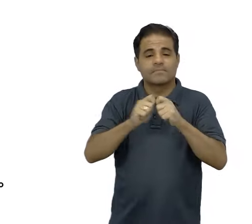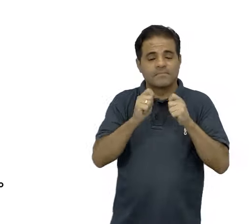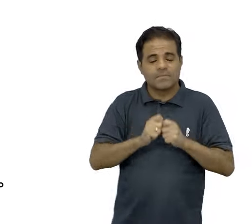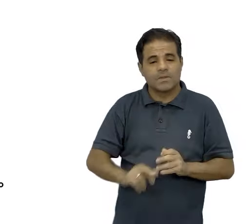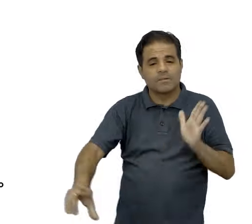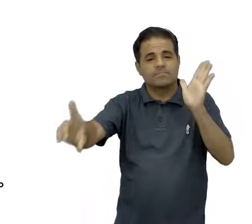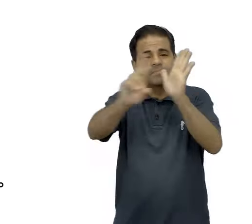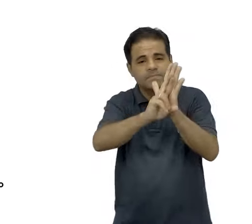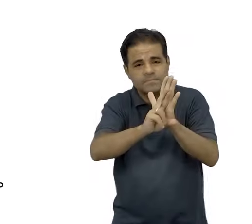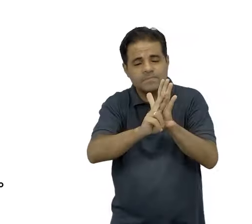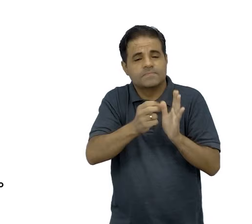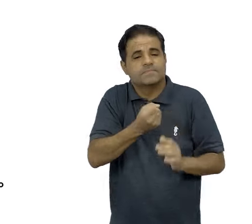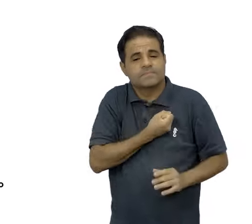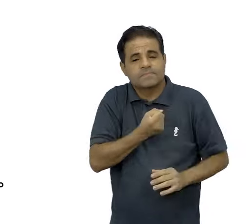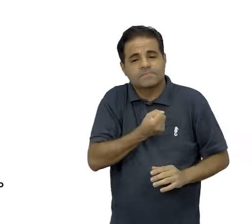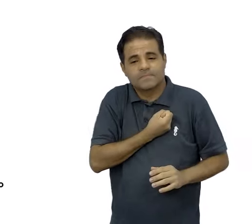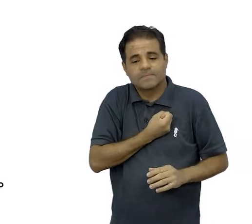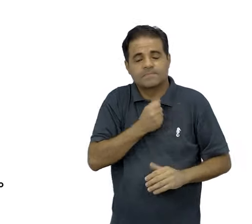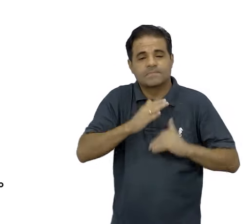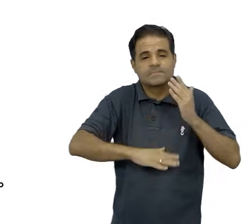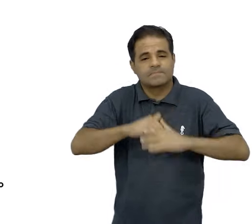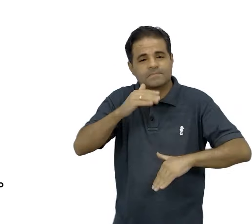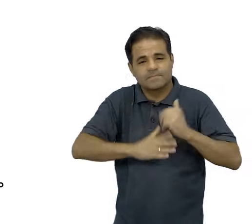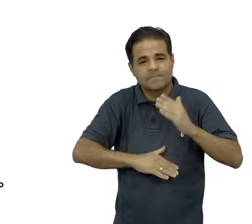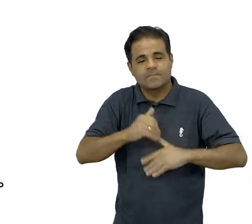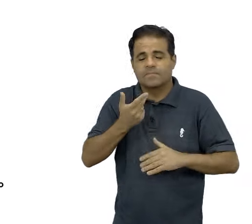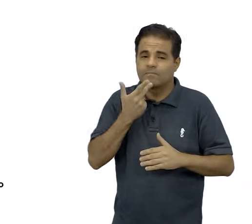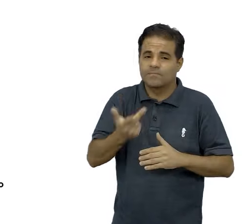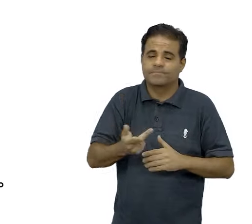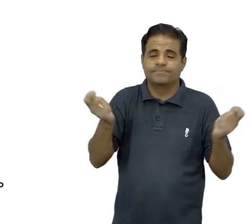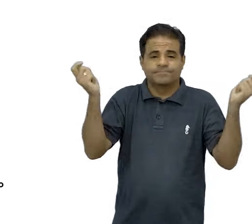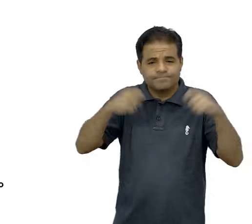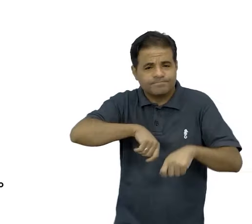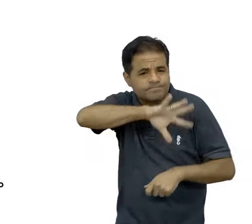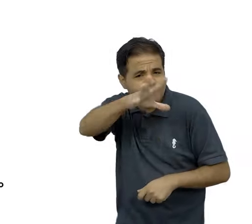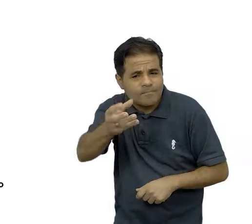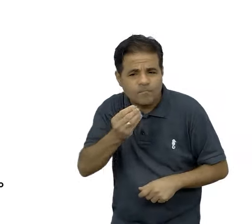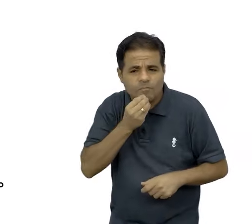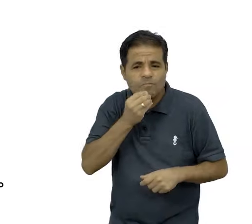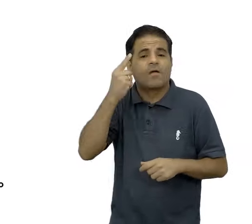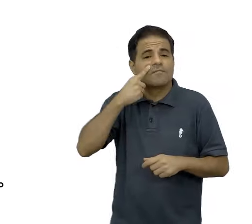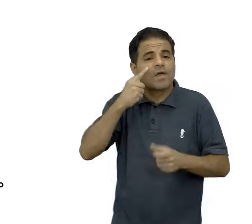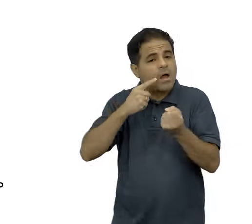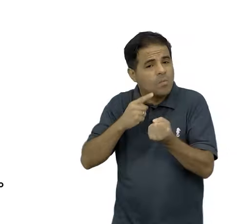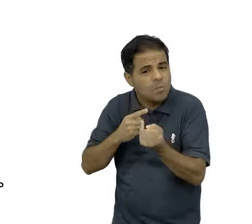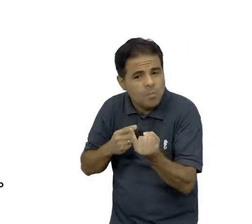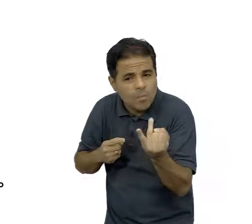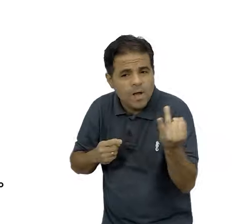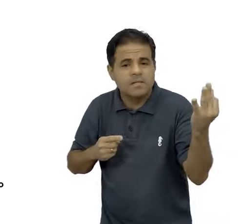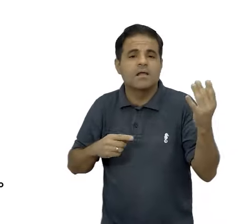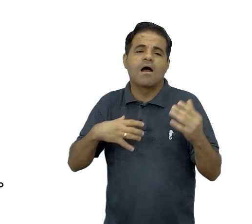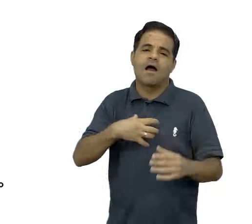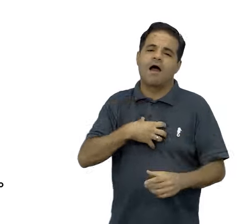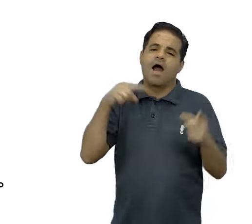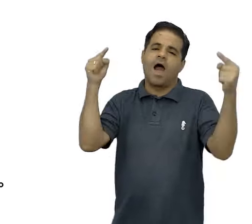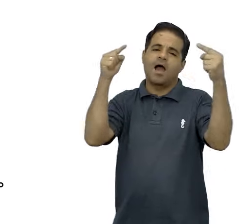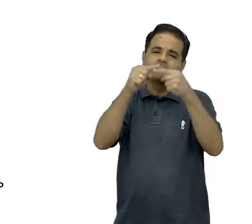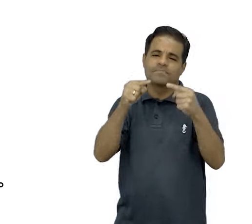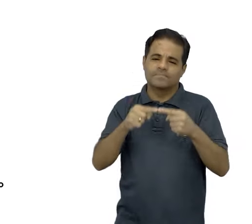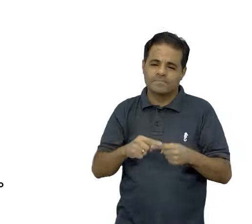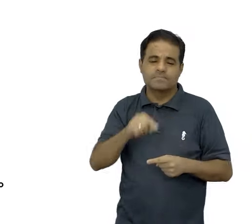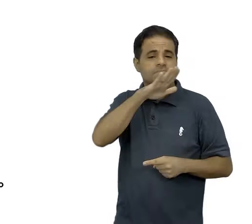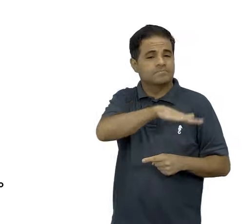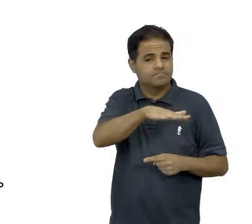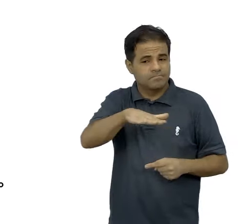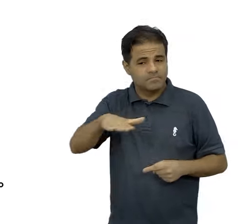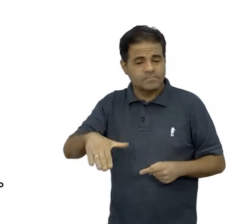uma representação numérica. E com isso, a gente oportuniza que a quantidade ela faça sentido para as